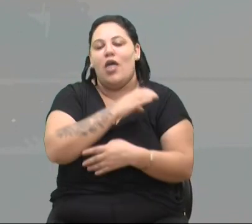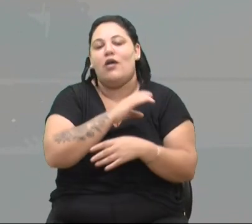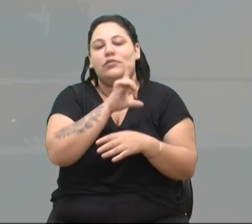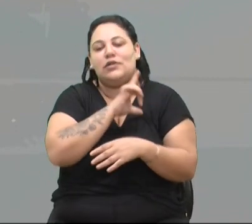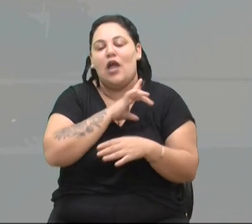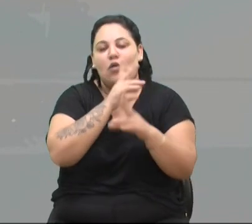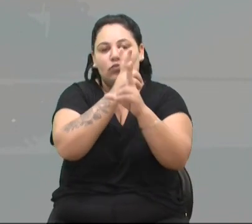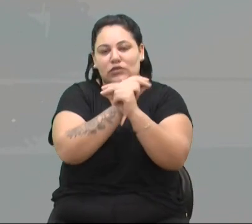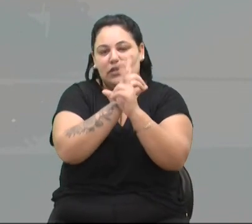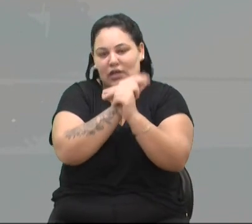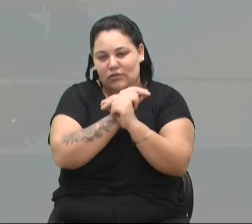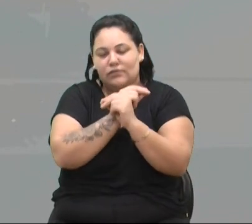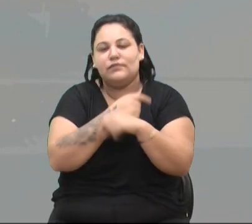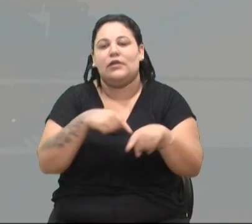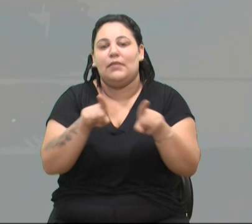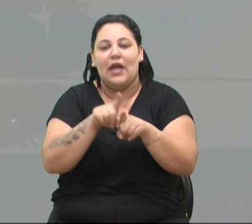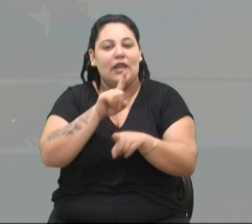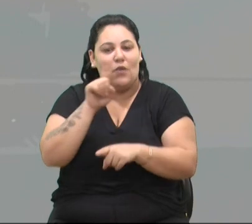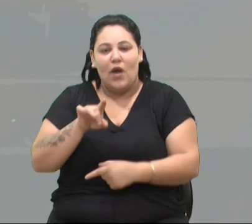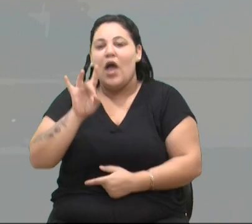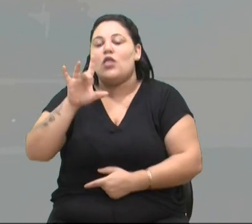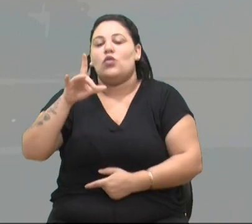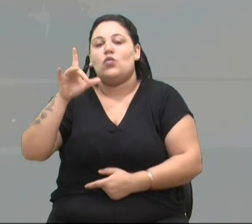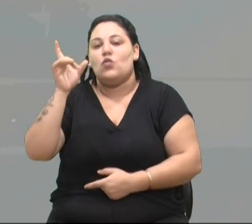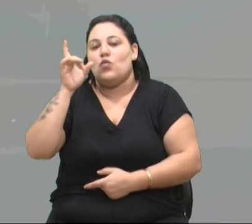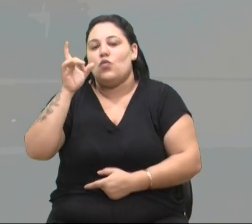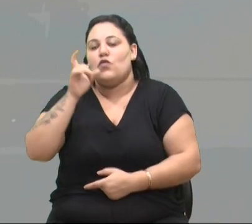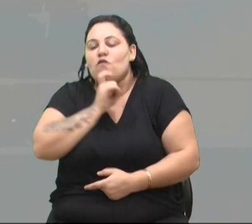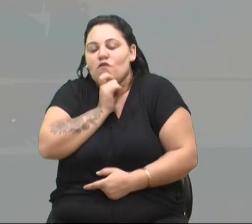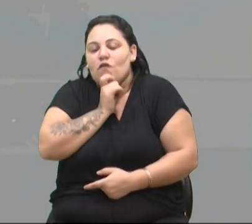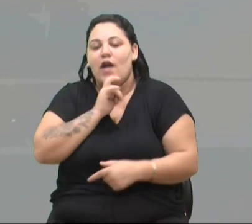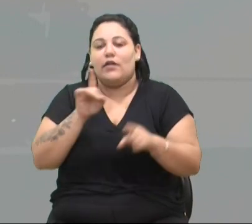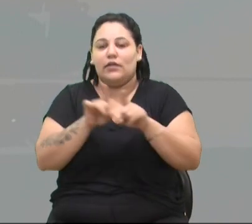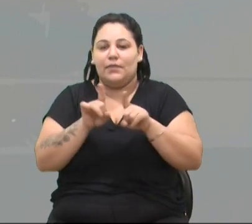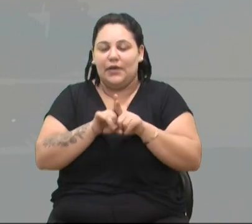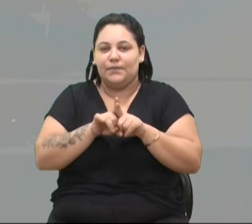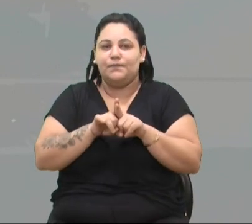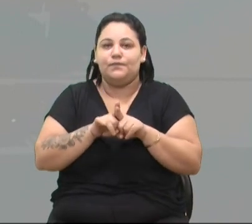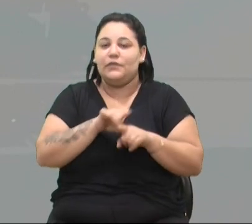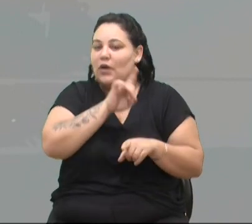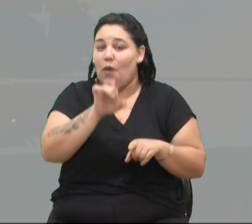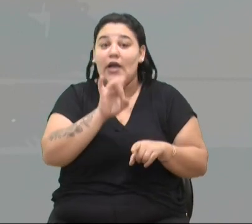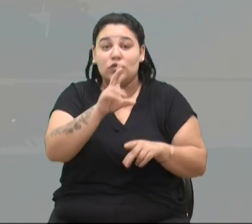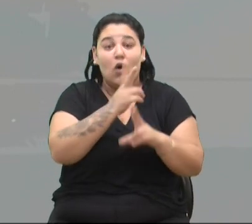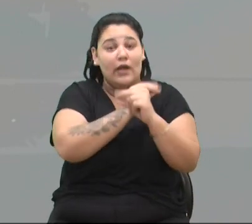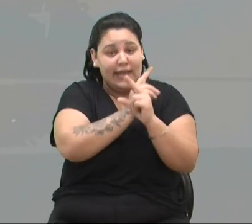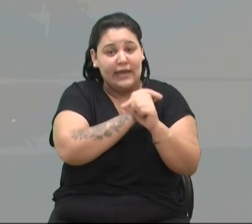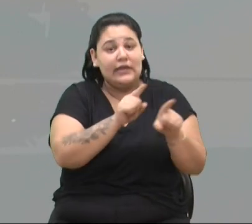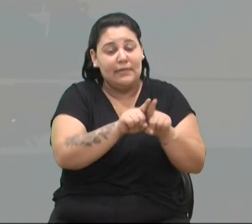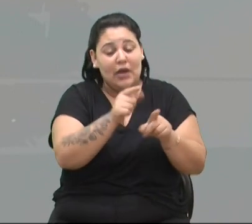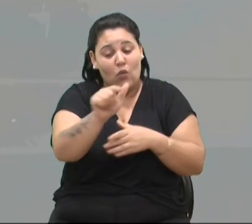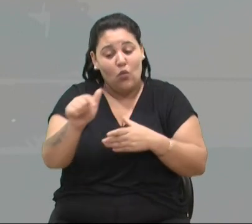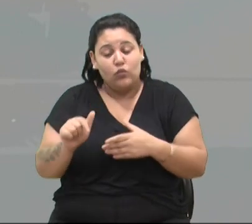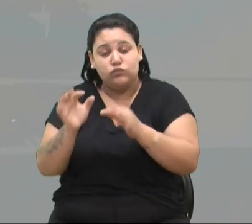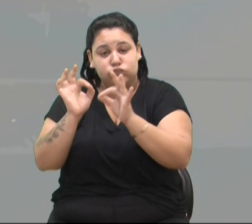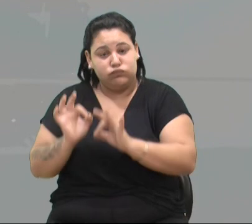trabalho, e não é só o mosquito da dengue que é trabalhado pela vigilância ambiental, mas enfim.